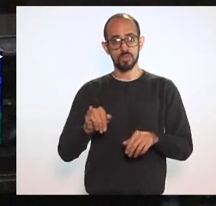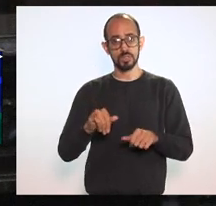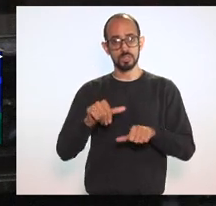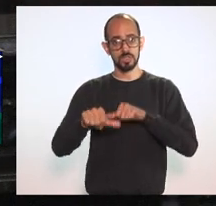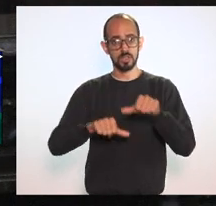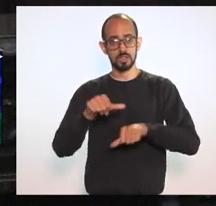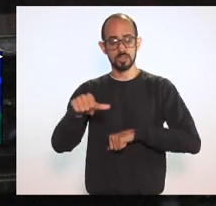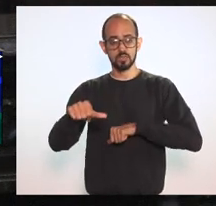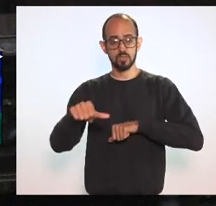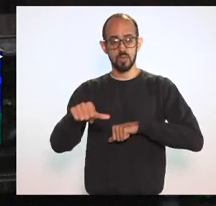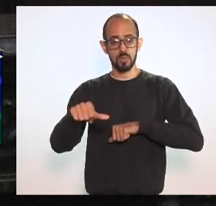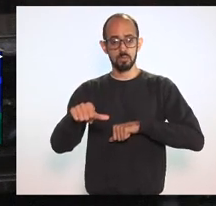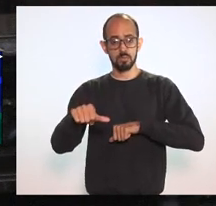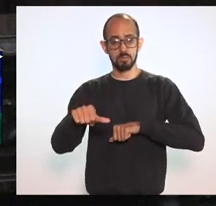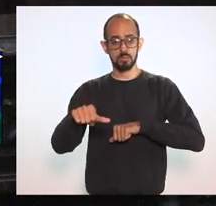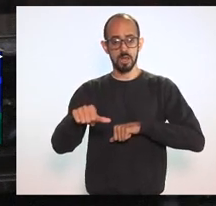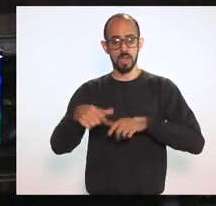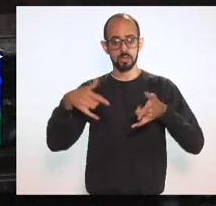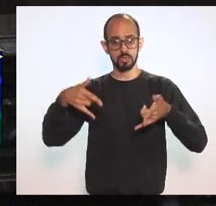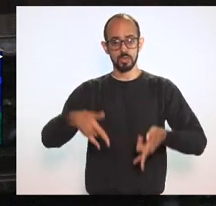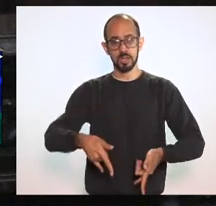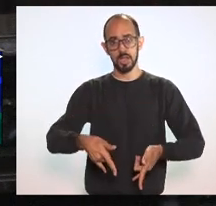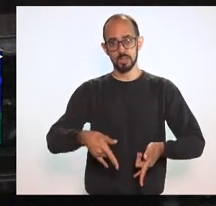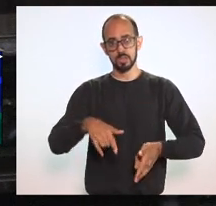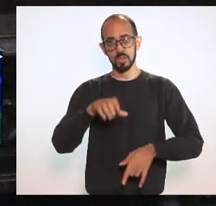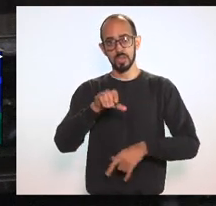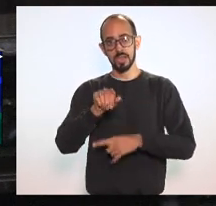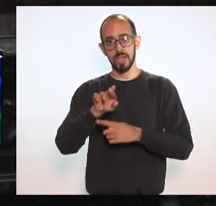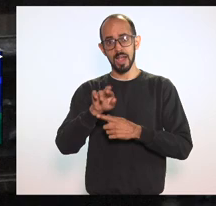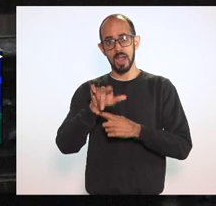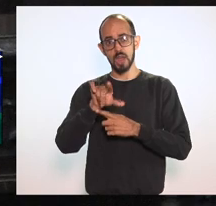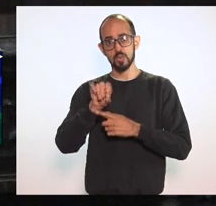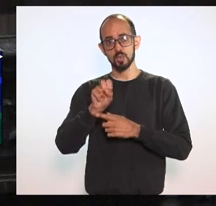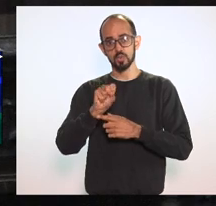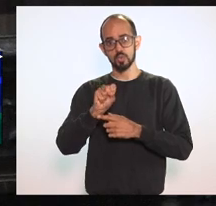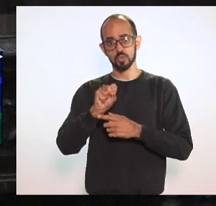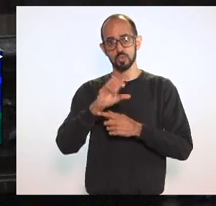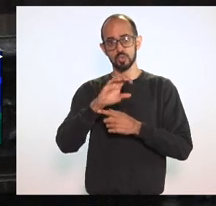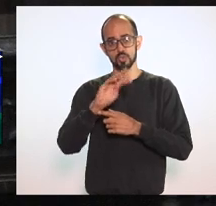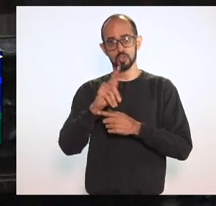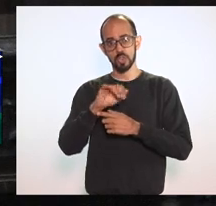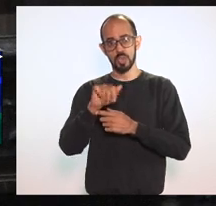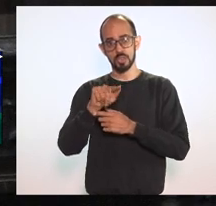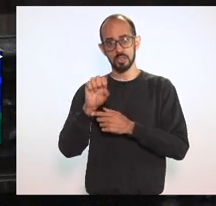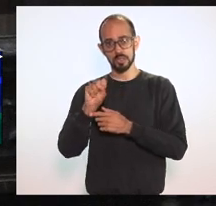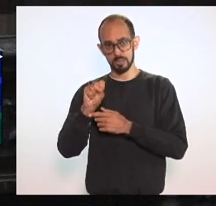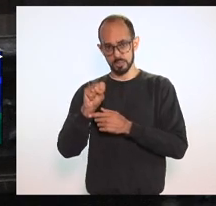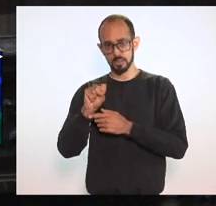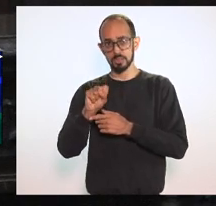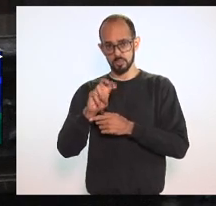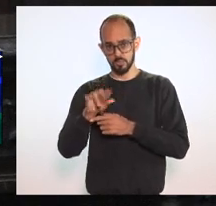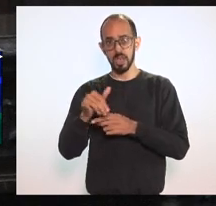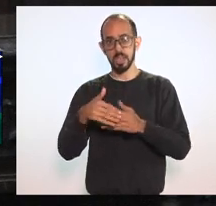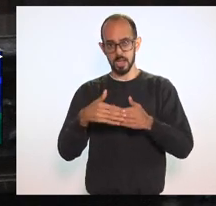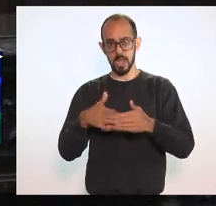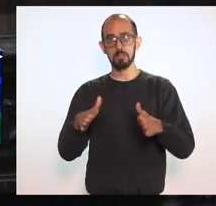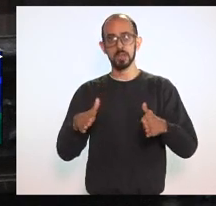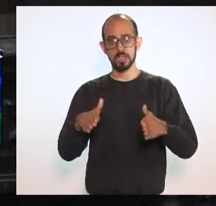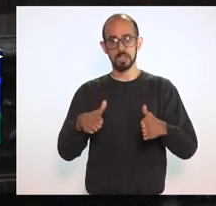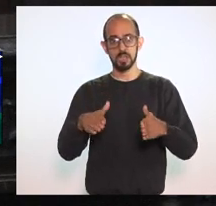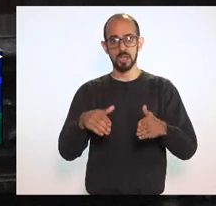transformados aqui em leitos o Carlos Chagas mais 100 leitos a preocupação agora é